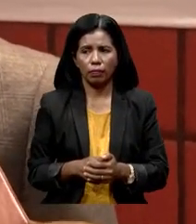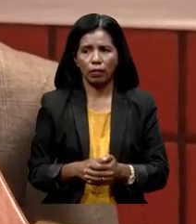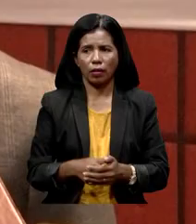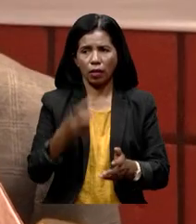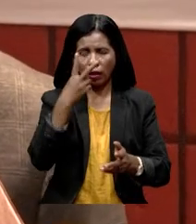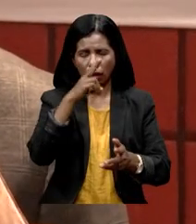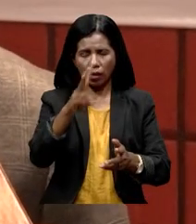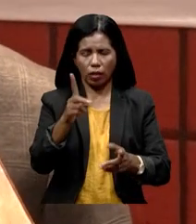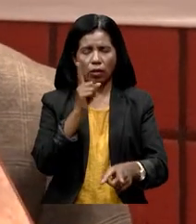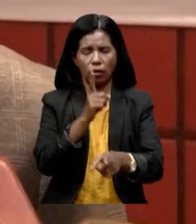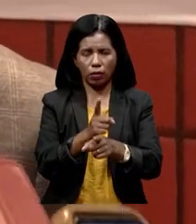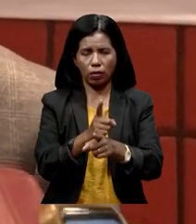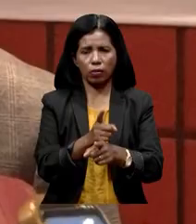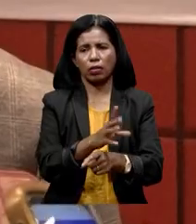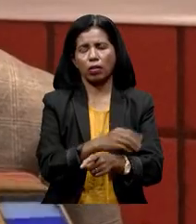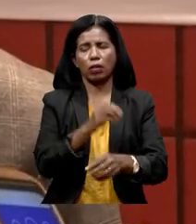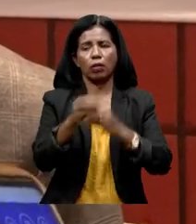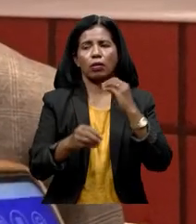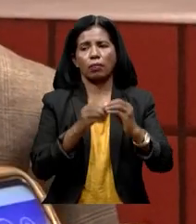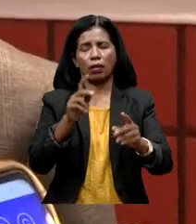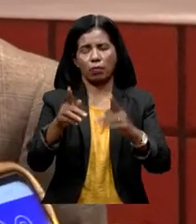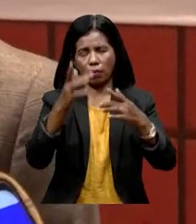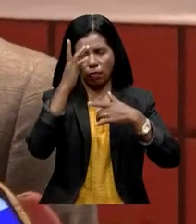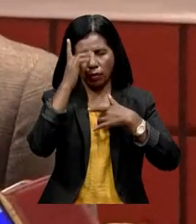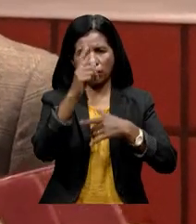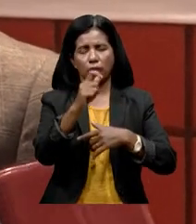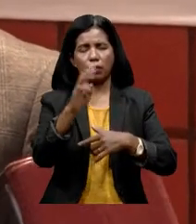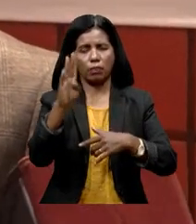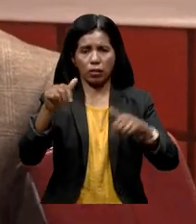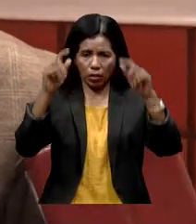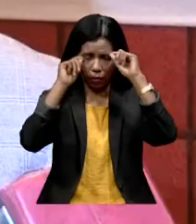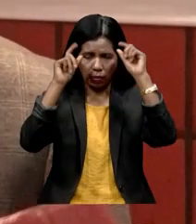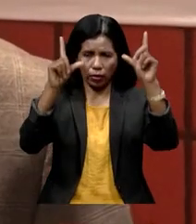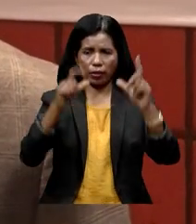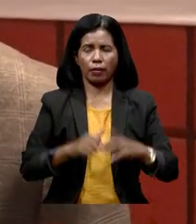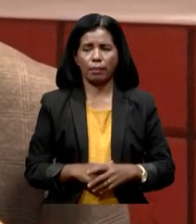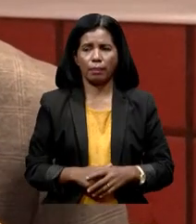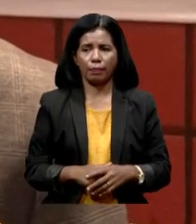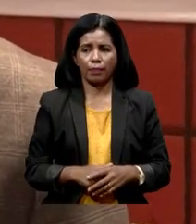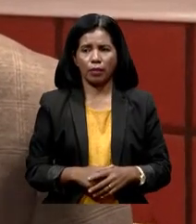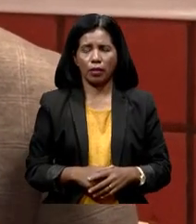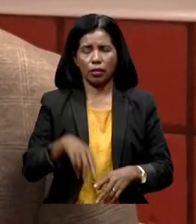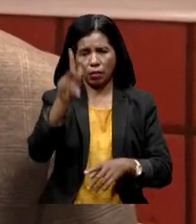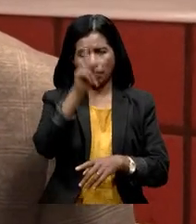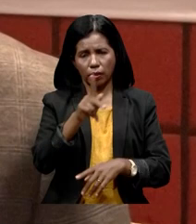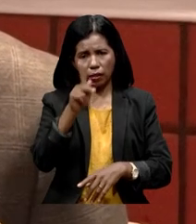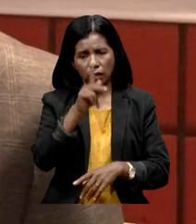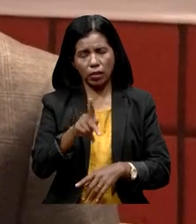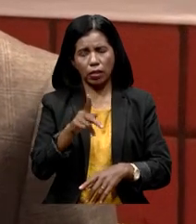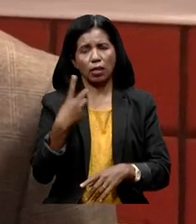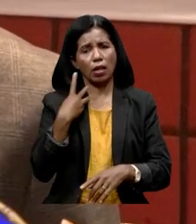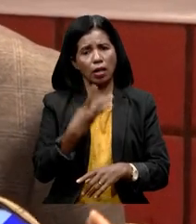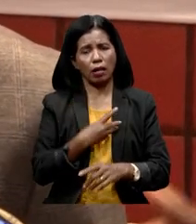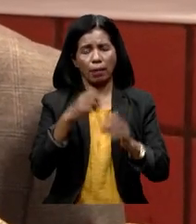situação realidade com a tuberculose e a Timor-Leste. E a pesquisa, né? A minha